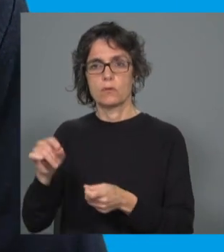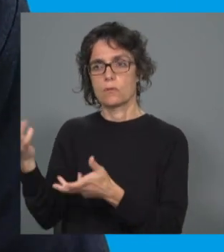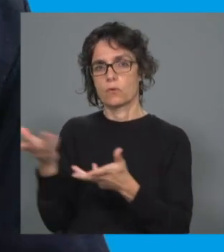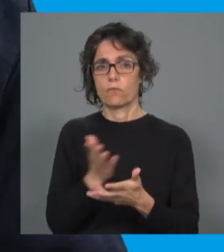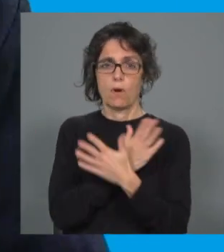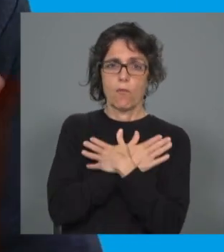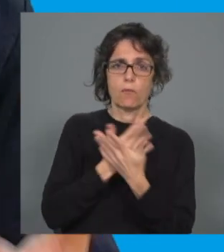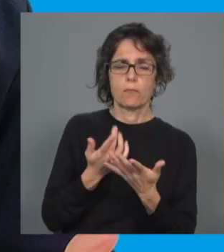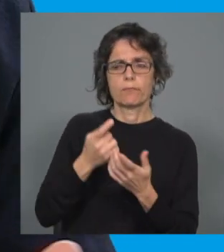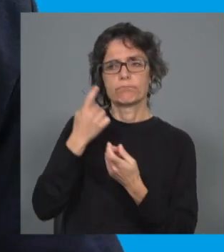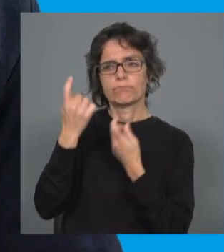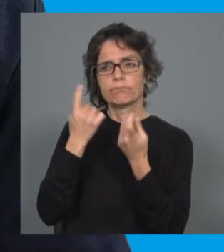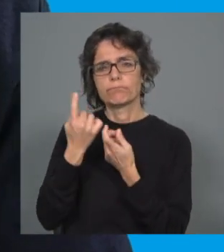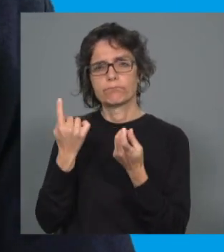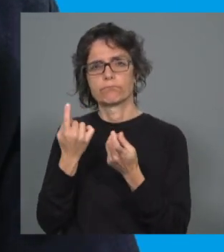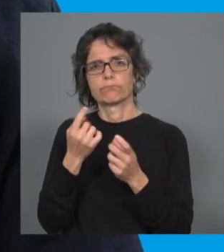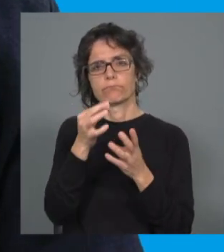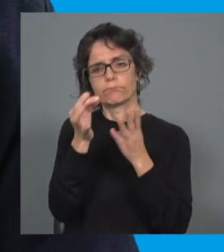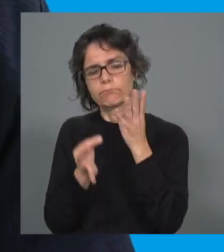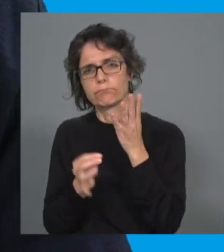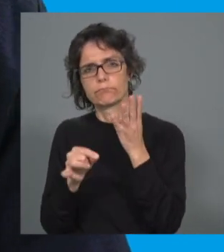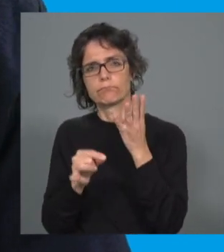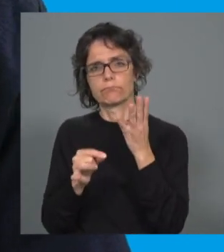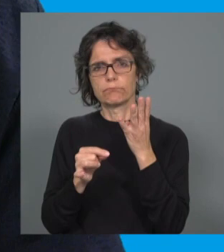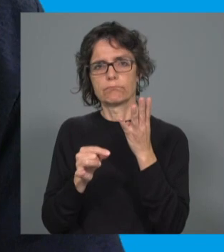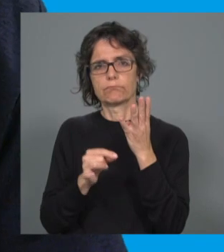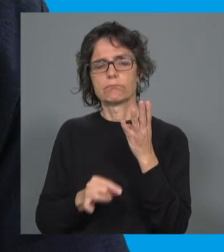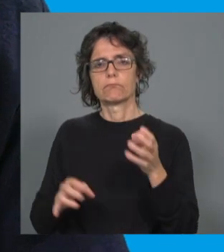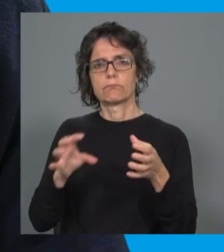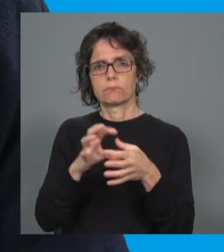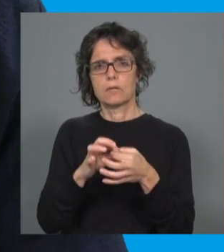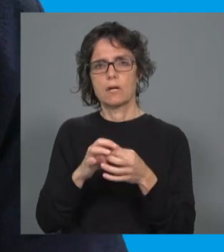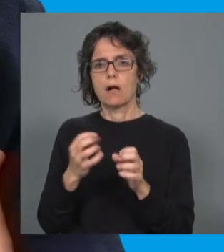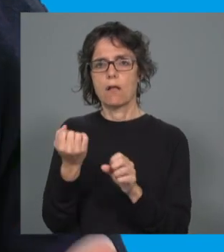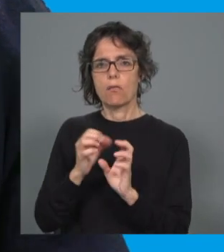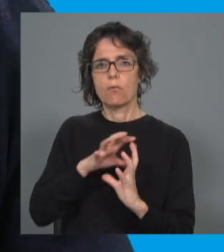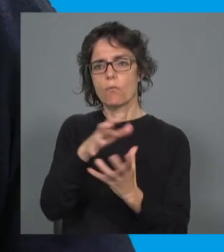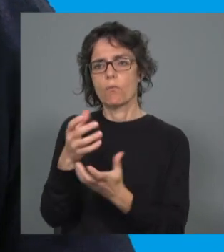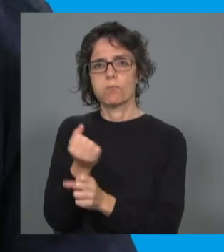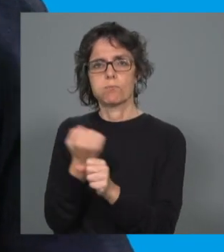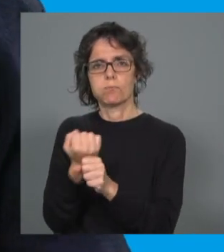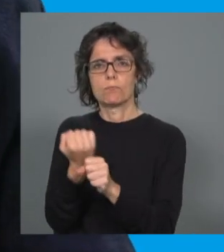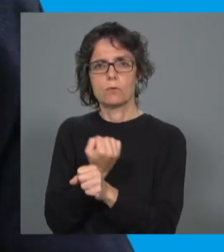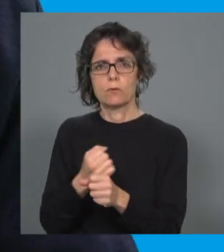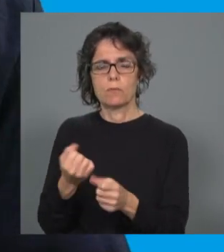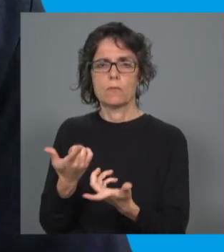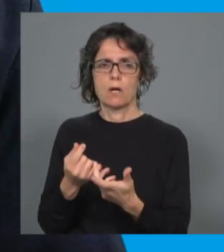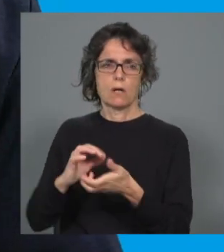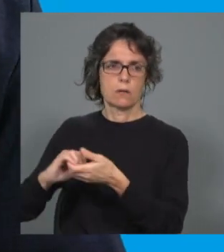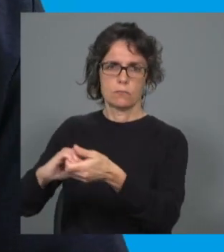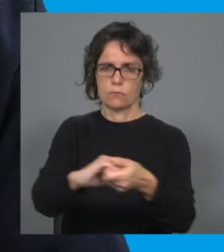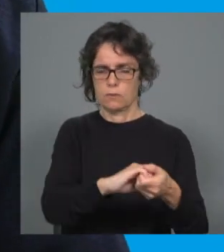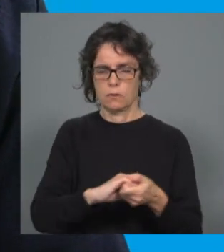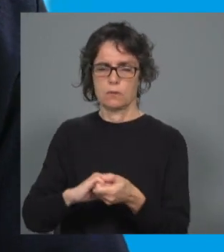amigos, refletem sobre vários aspectos que tenham a ver com o mundo do trabalho, com o sentido da